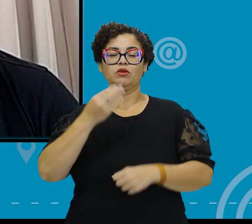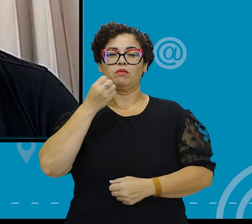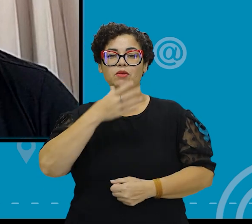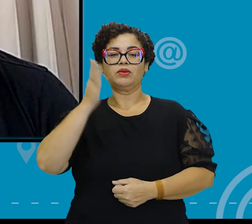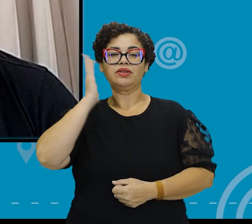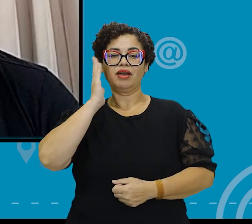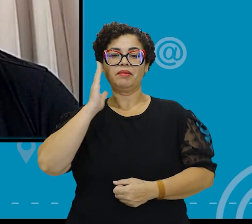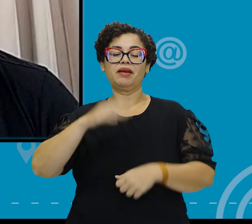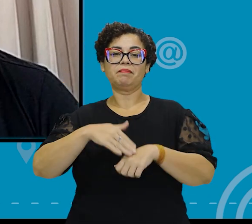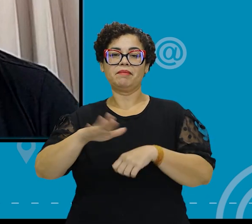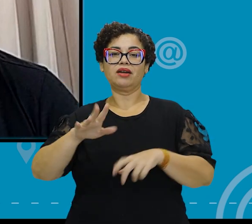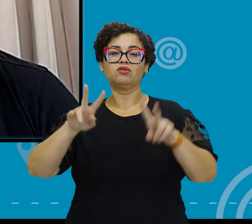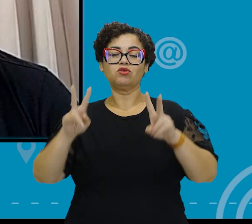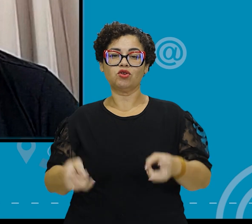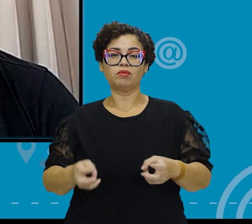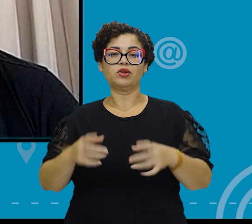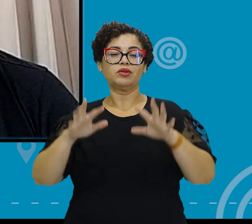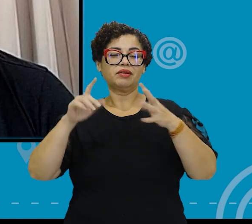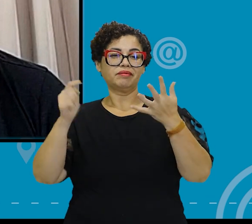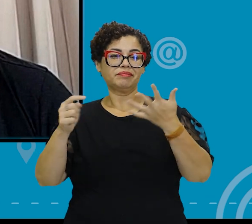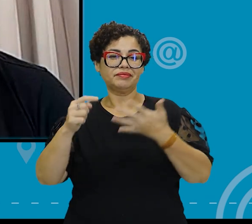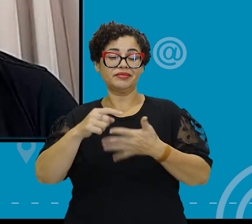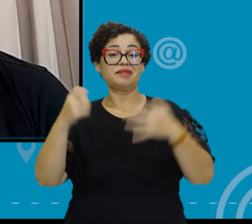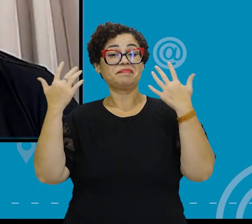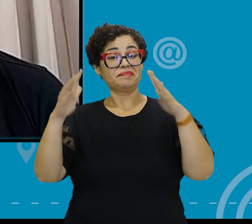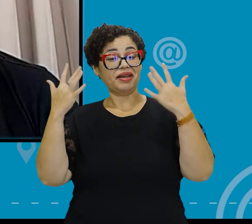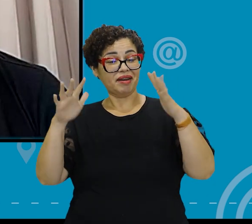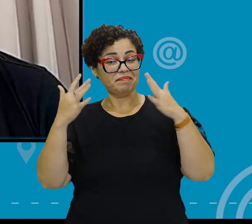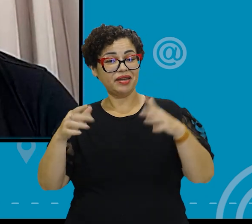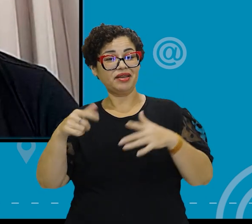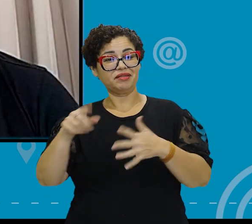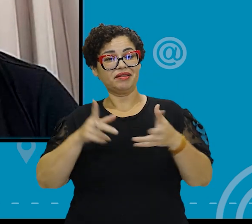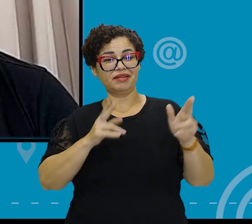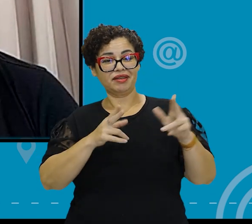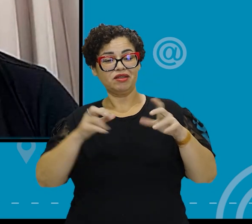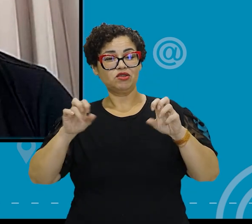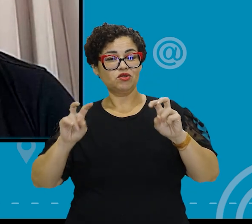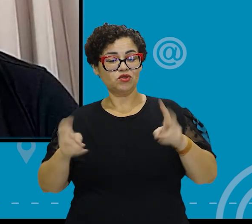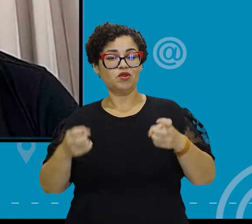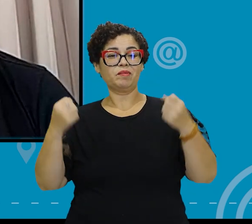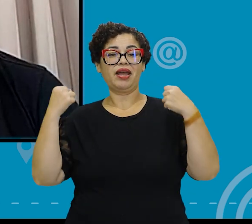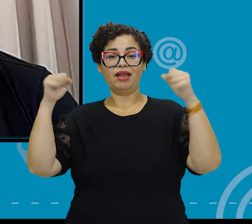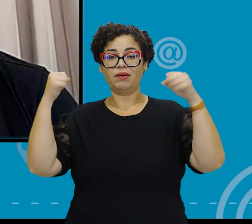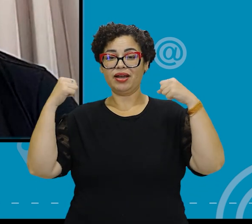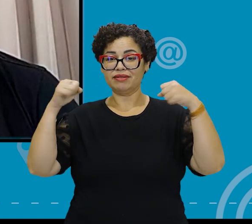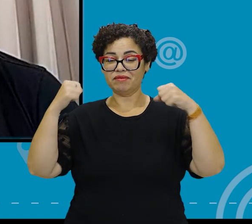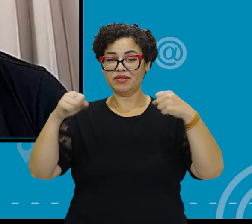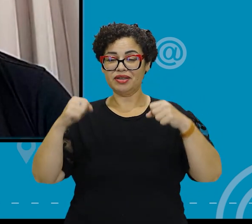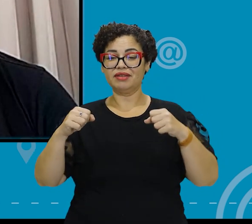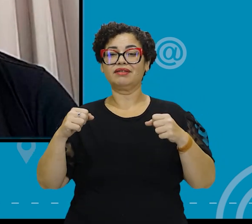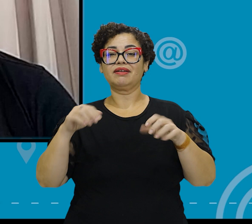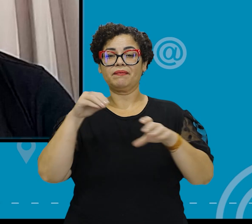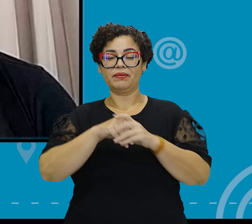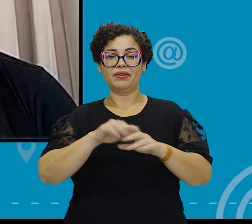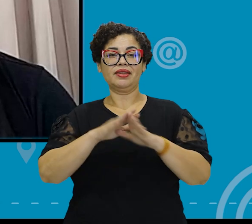saber muito mais a respeito de tudo isso. Parabéns por essa série sobre educação física, né,